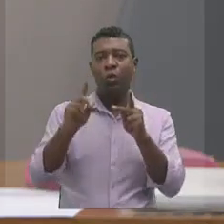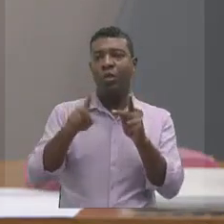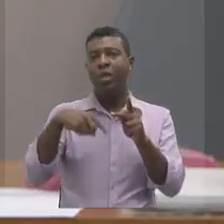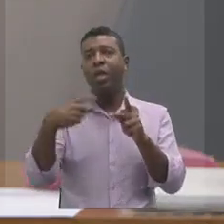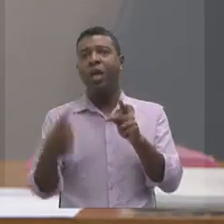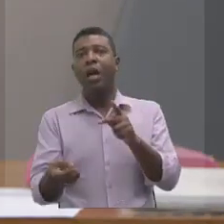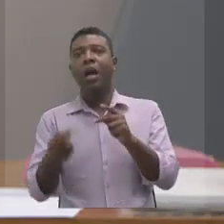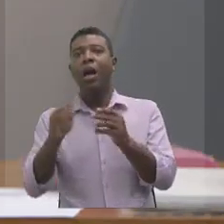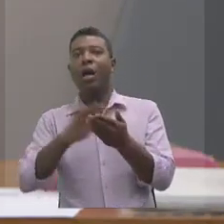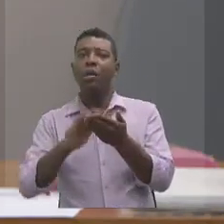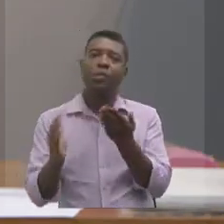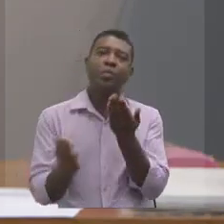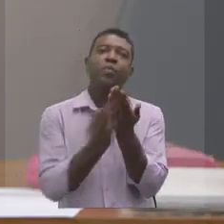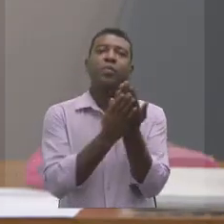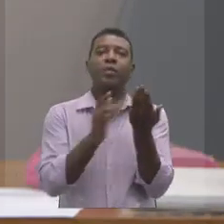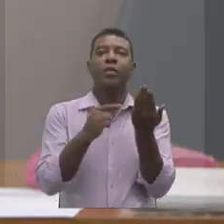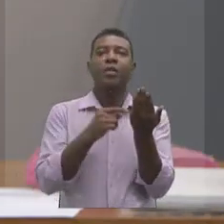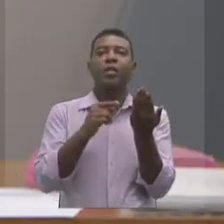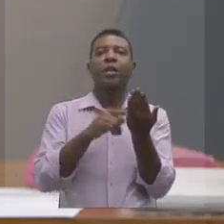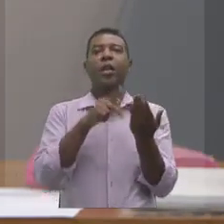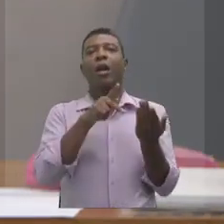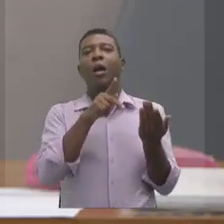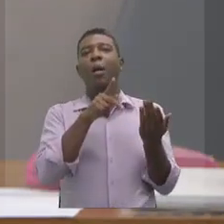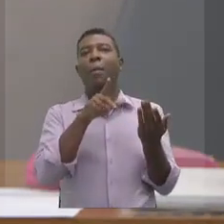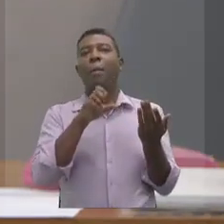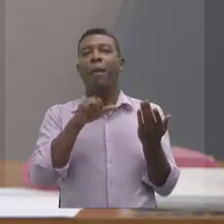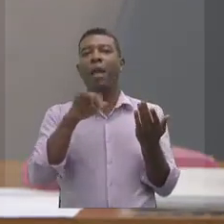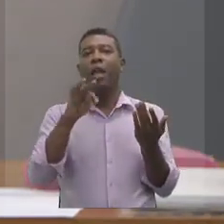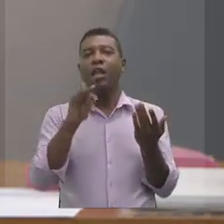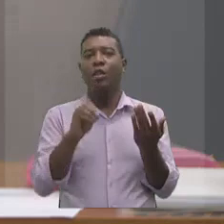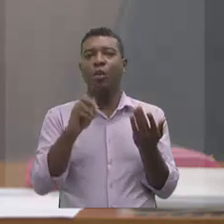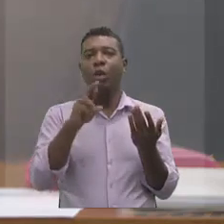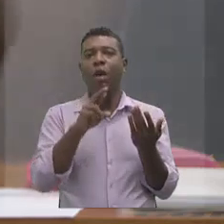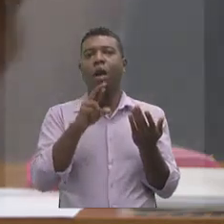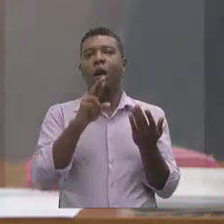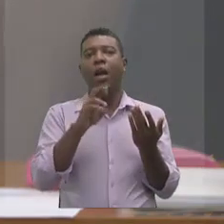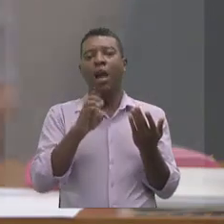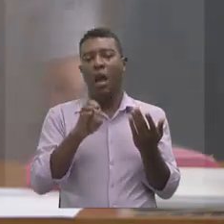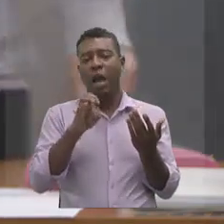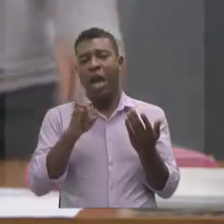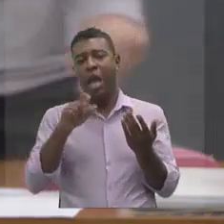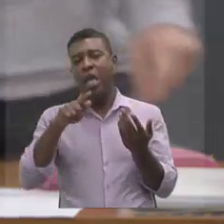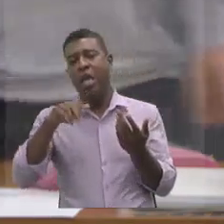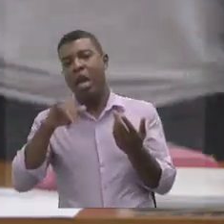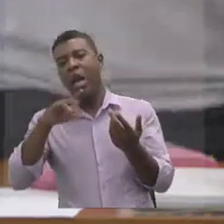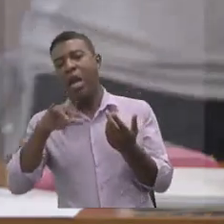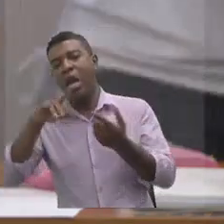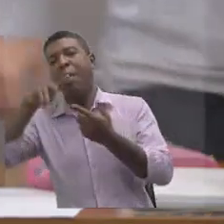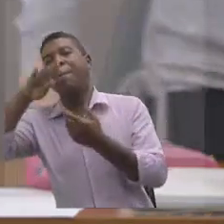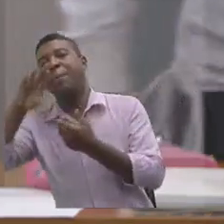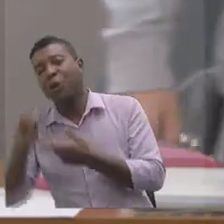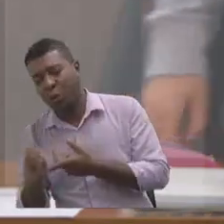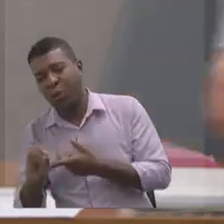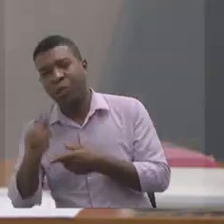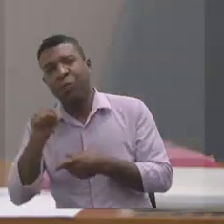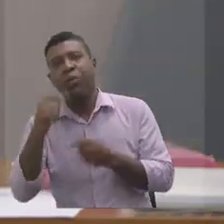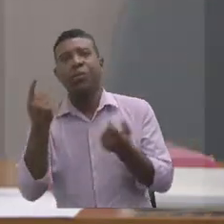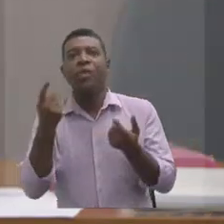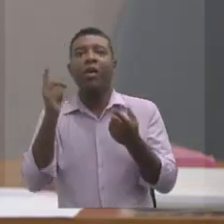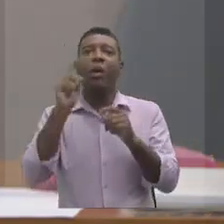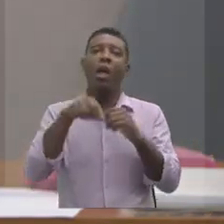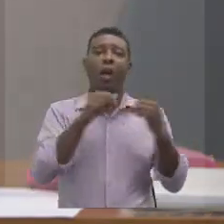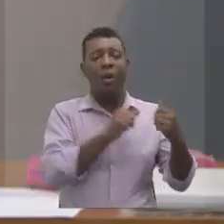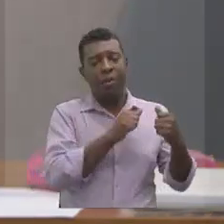né E aí nós a gente vem então desde lá e toma que em vez de concluir o processo de análise é um processo que ele é muito